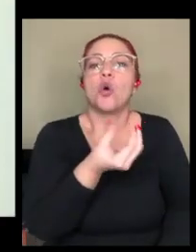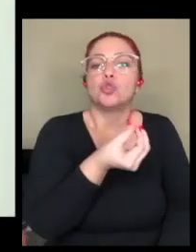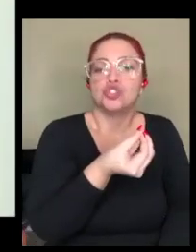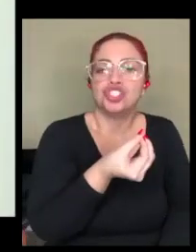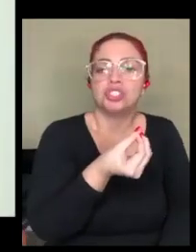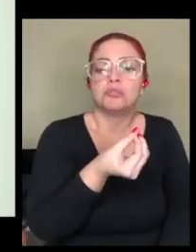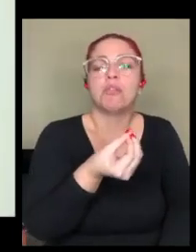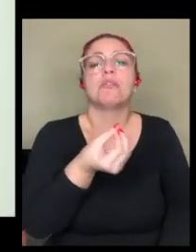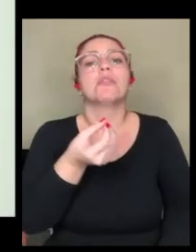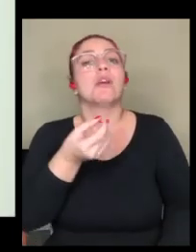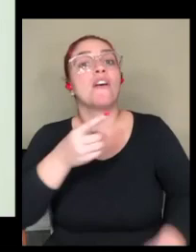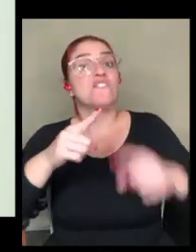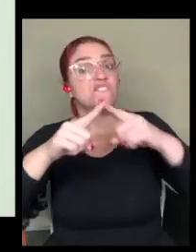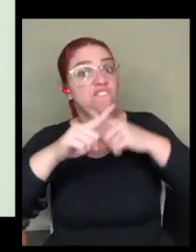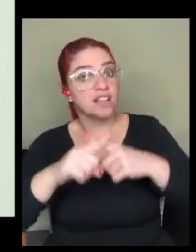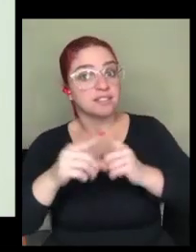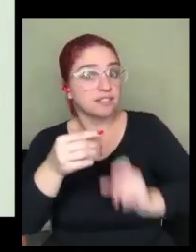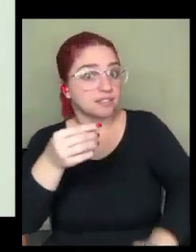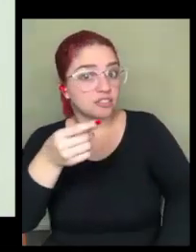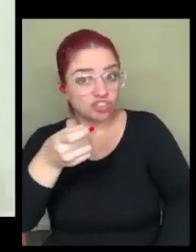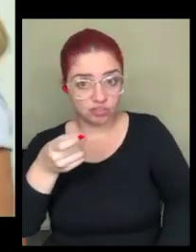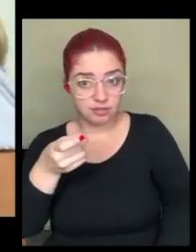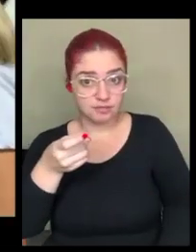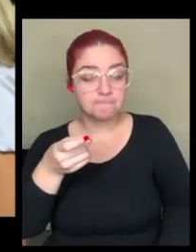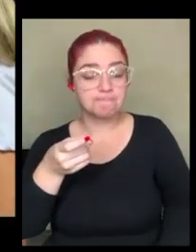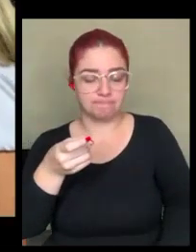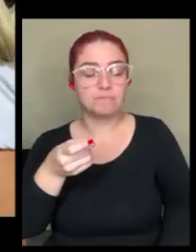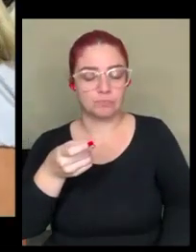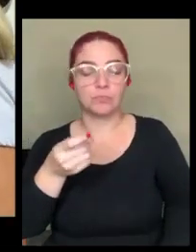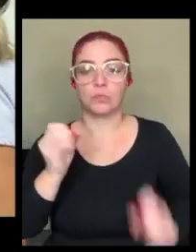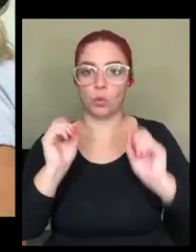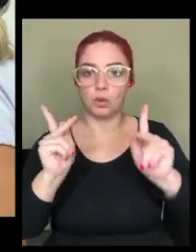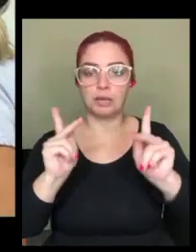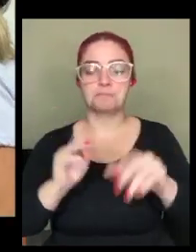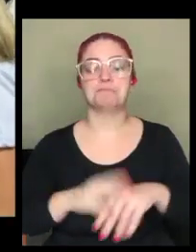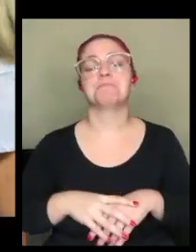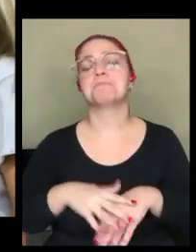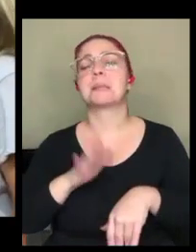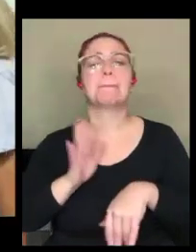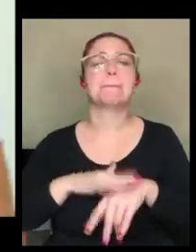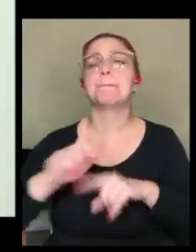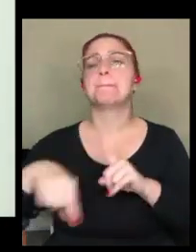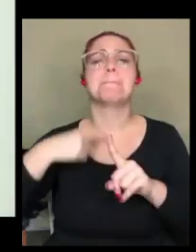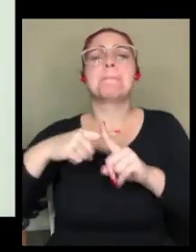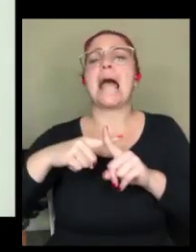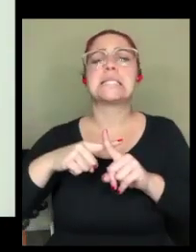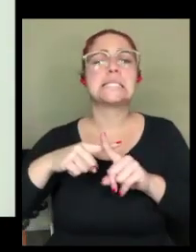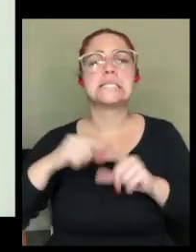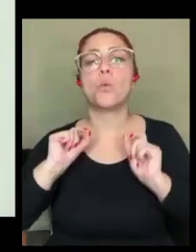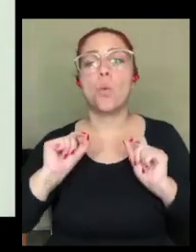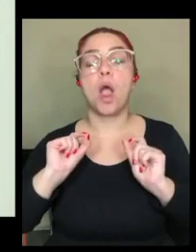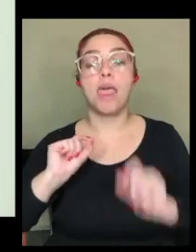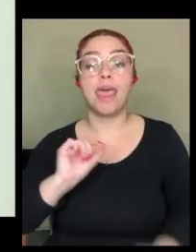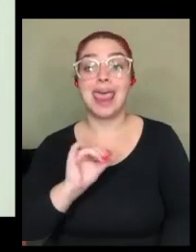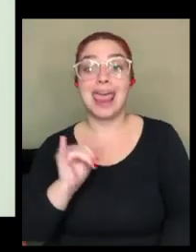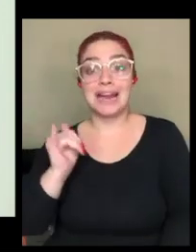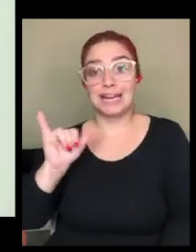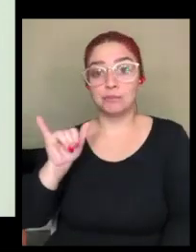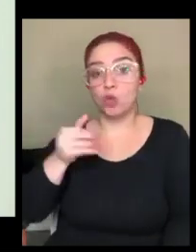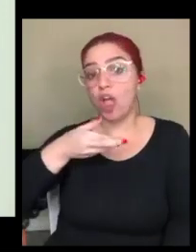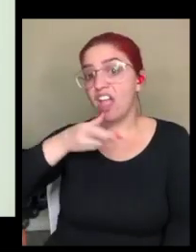de cada coxinha, que é R$5, certo? Deu o que mais? Aí, a pessoa comprou